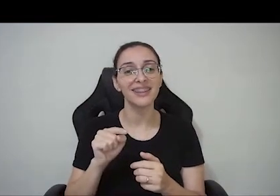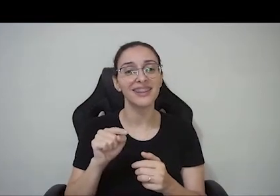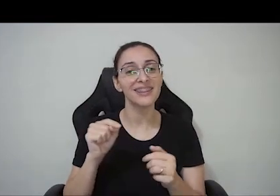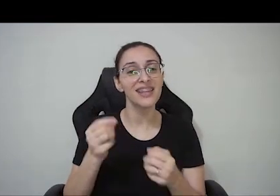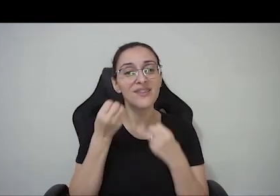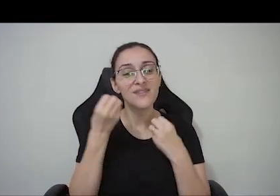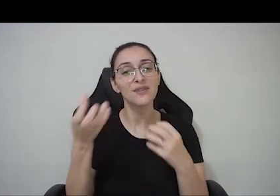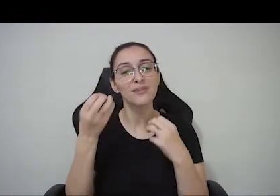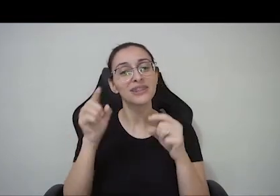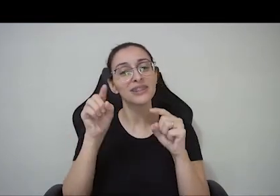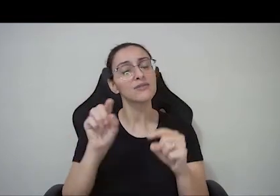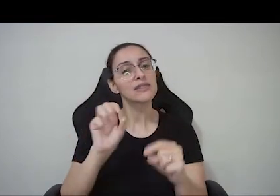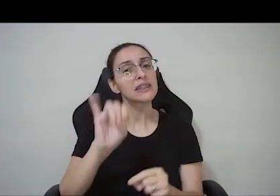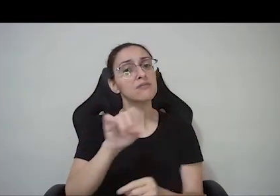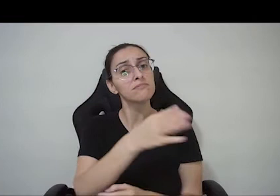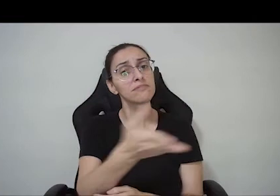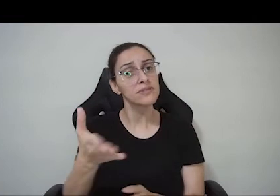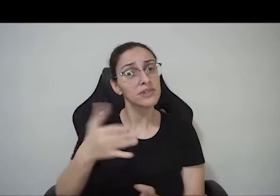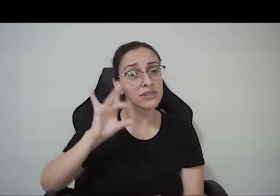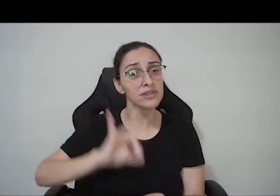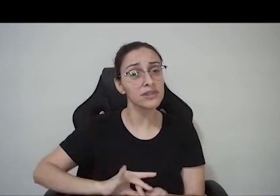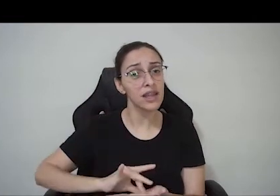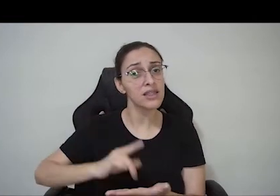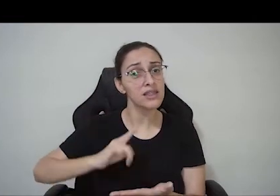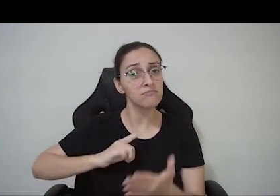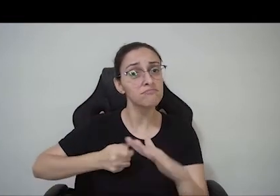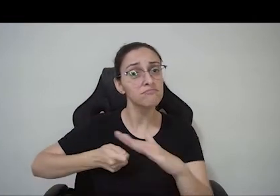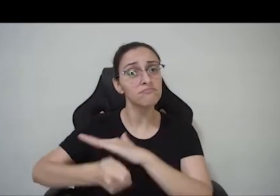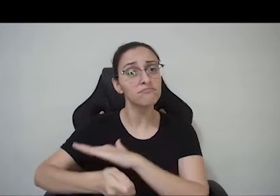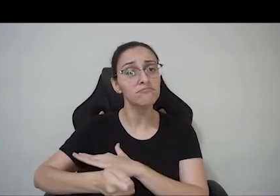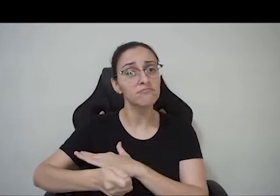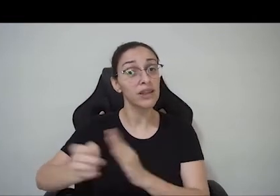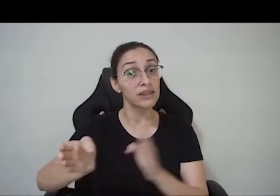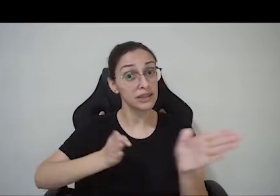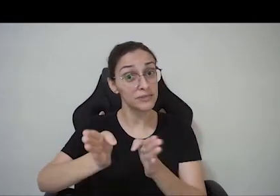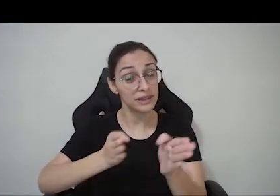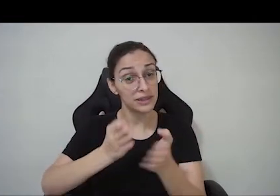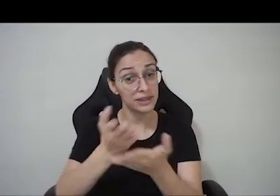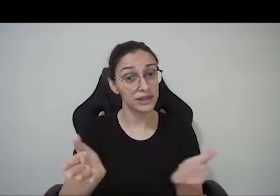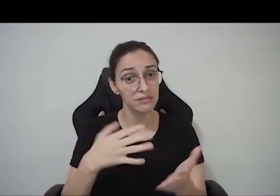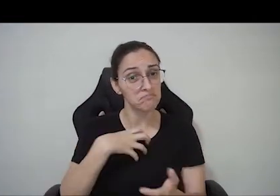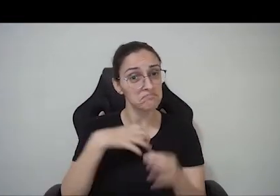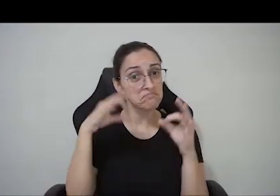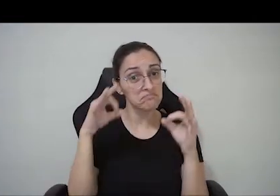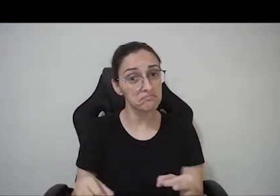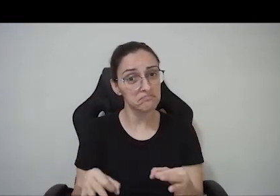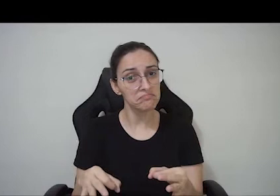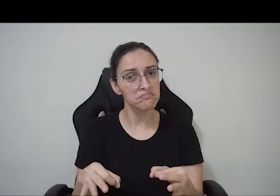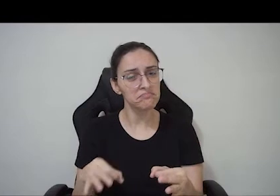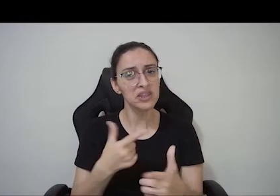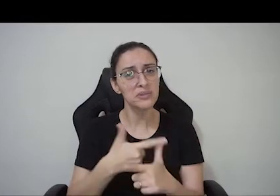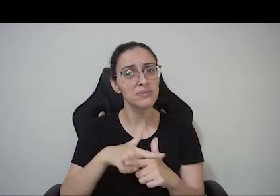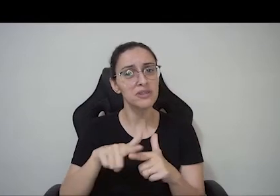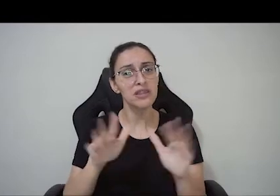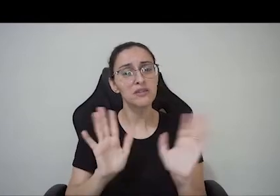se tu de fato está investindo em acessibilidade de forma correta, não tem